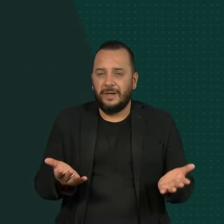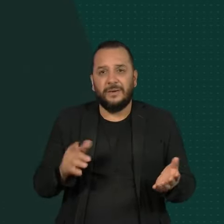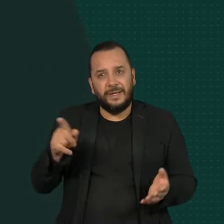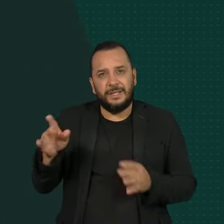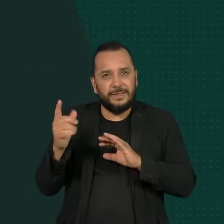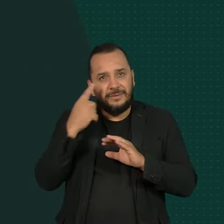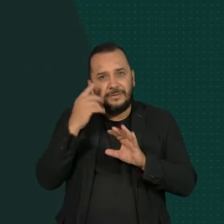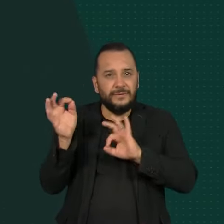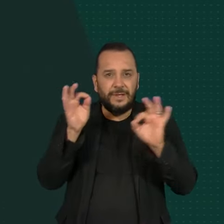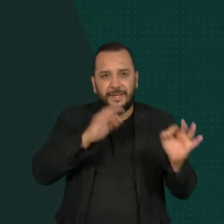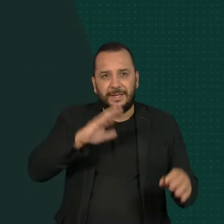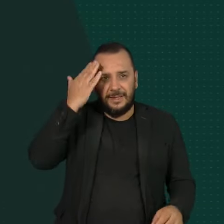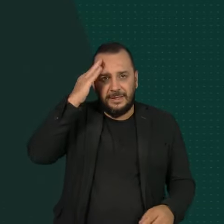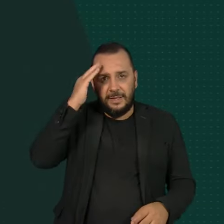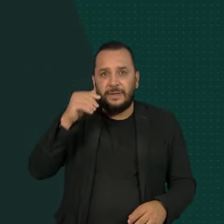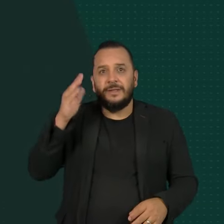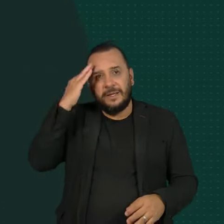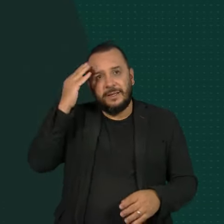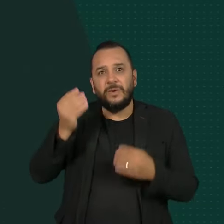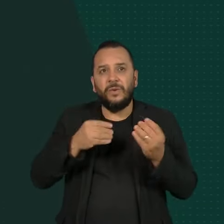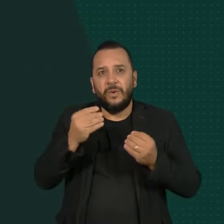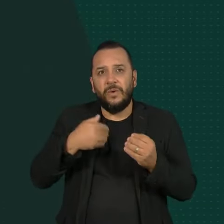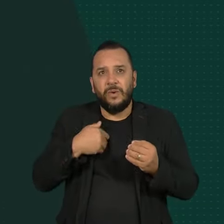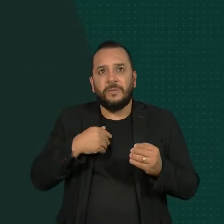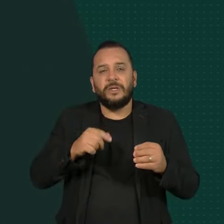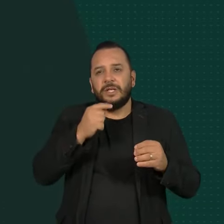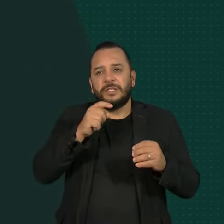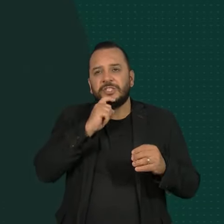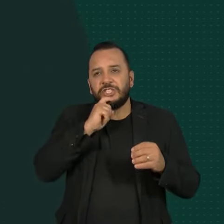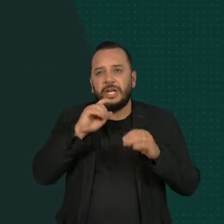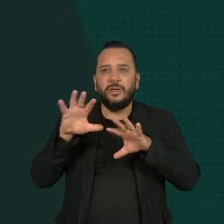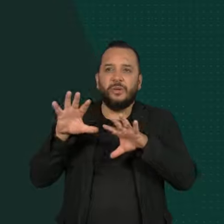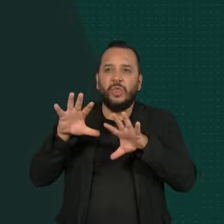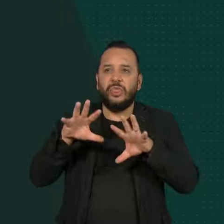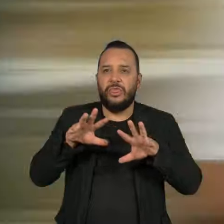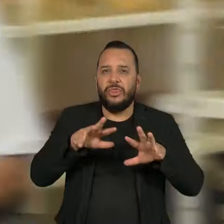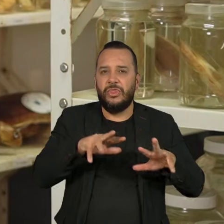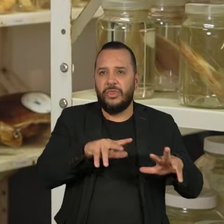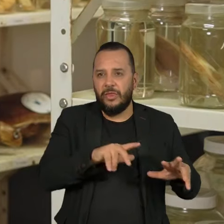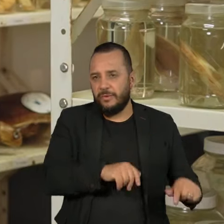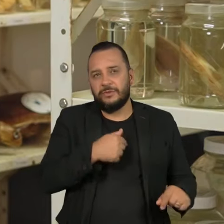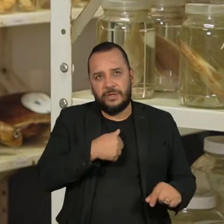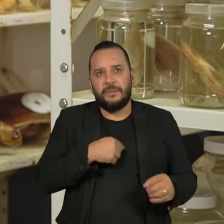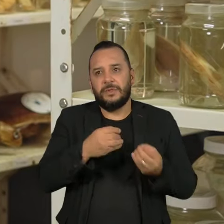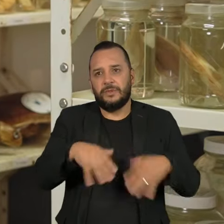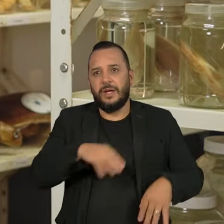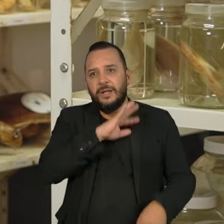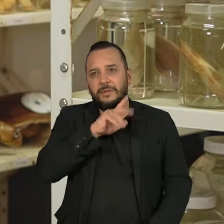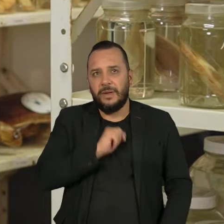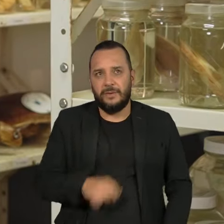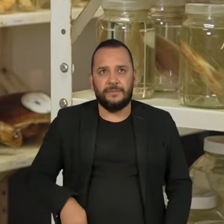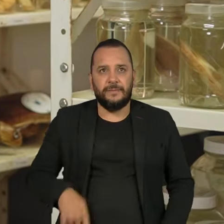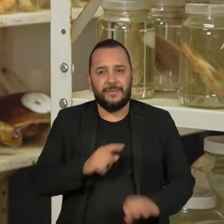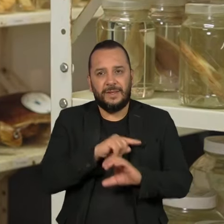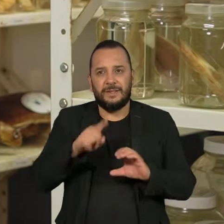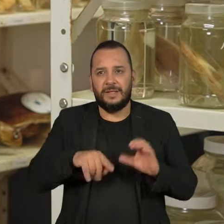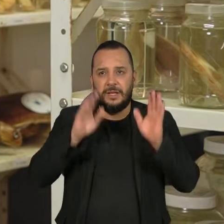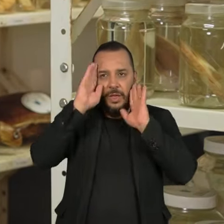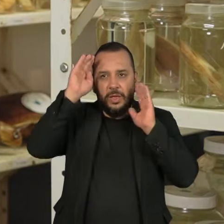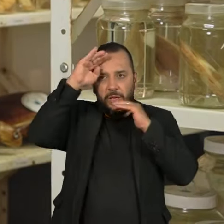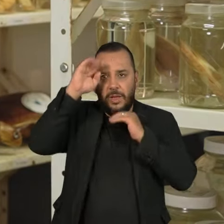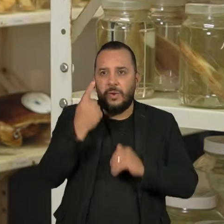mais. Entender quais bichos estão por lá e procurar algum indício do derretimento das geleiras está afetando a distribuição desses bichos. A ciência não precisa ser sempre quadrada, voltada para um